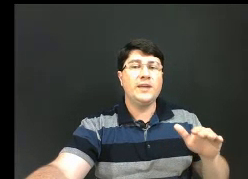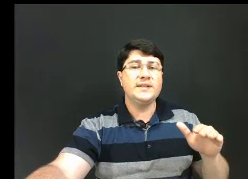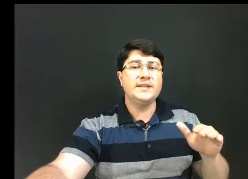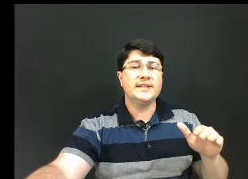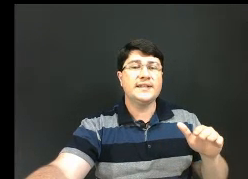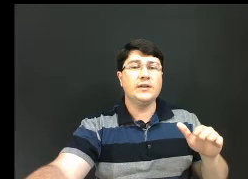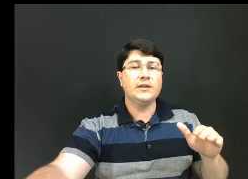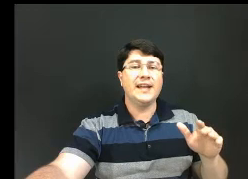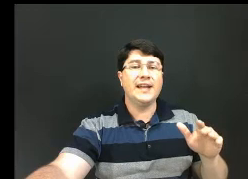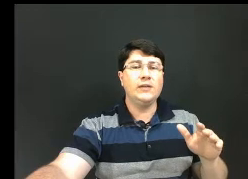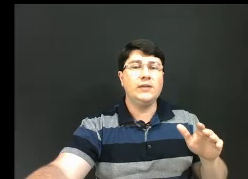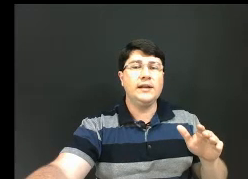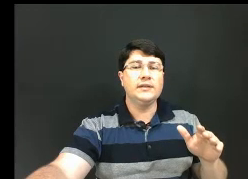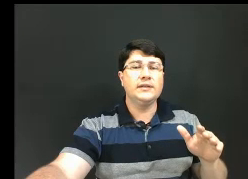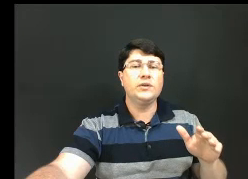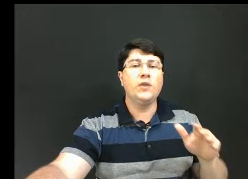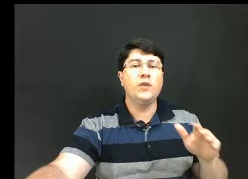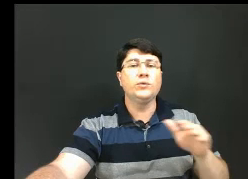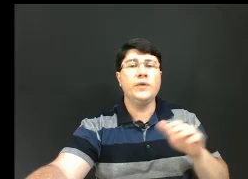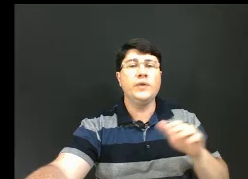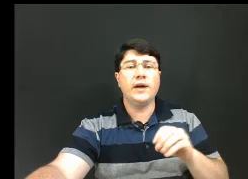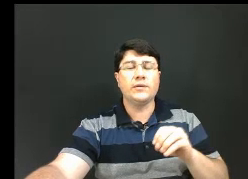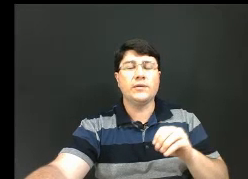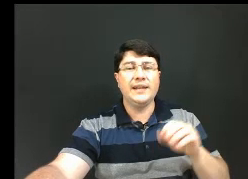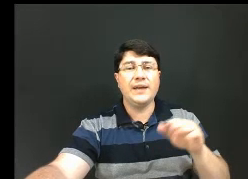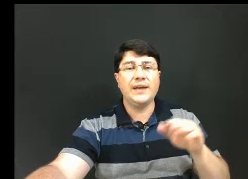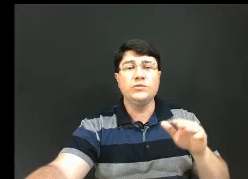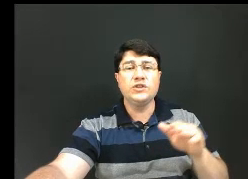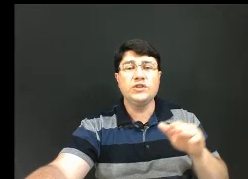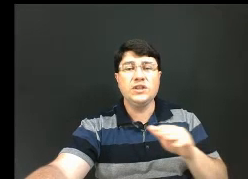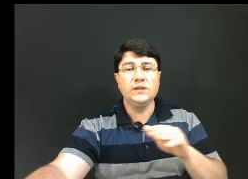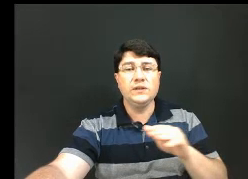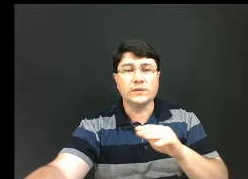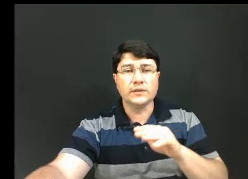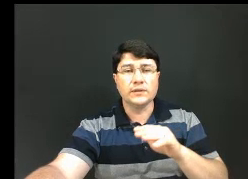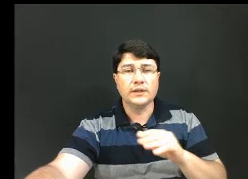como uma representação análoga do que é o mundo real. Ele é